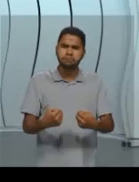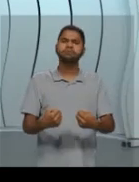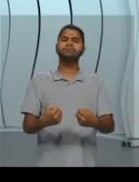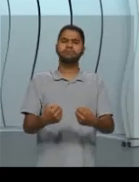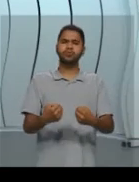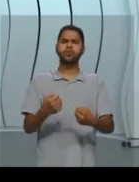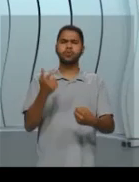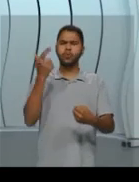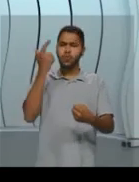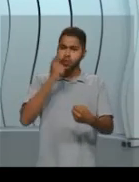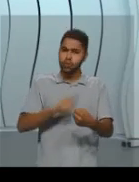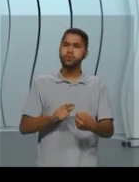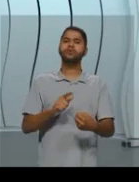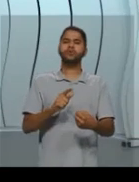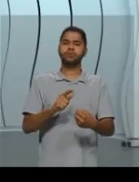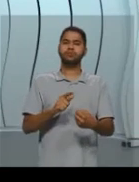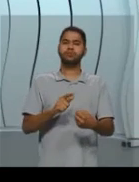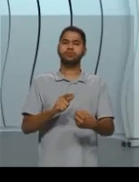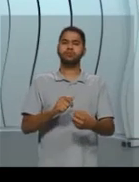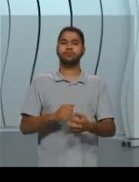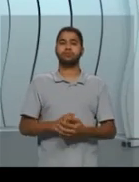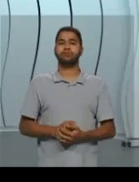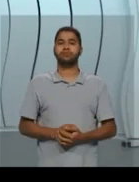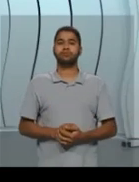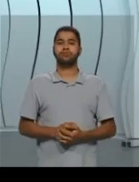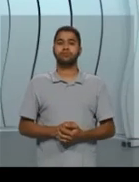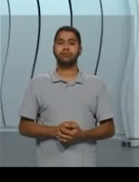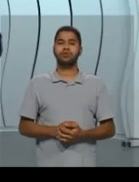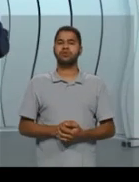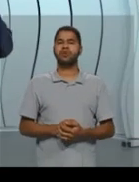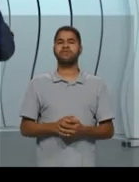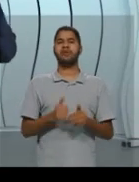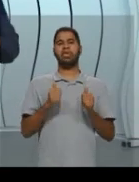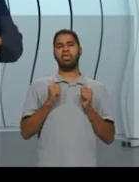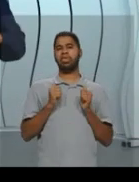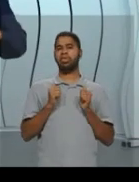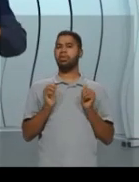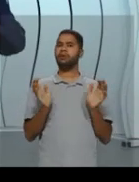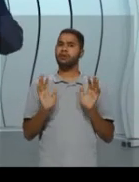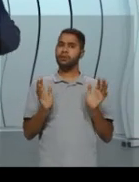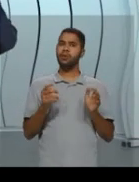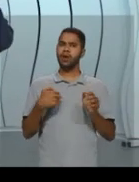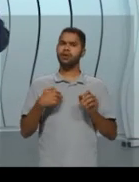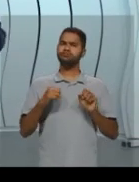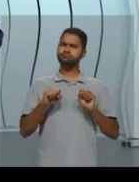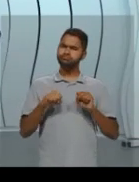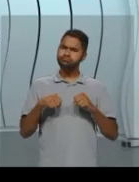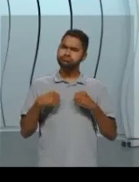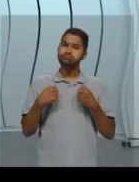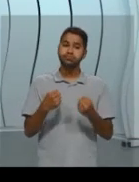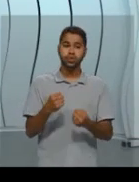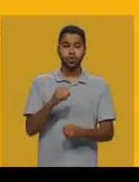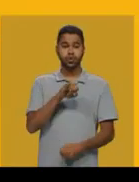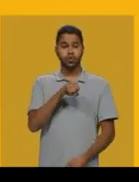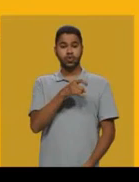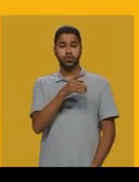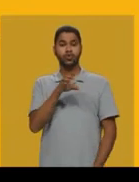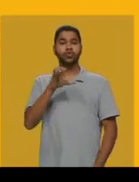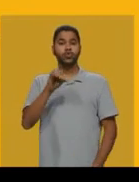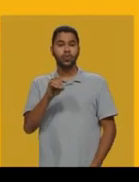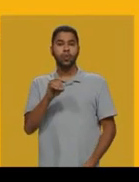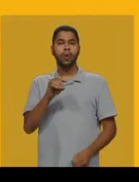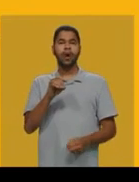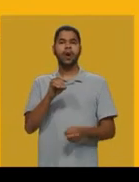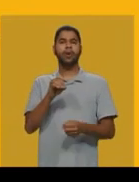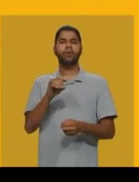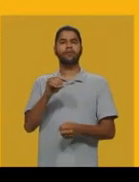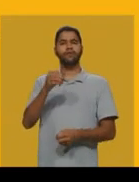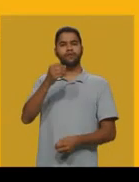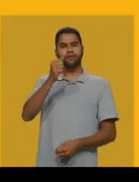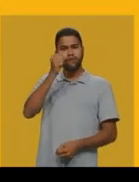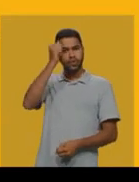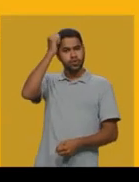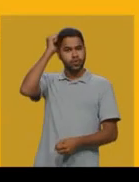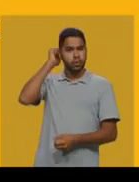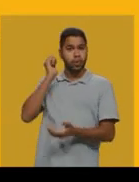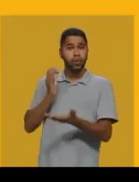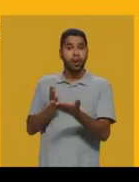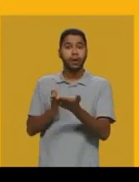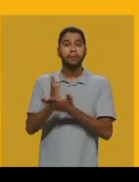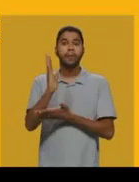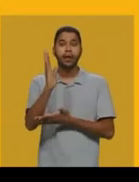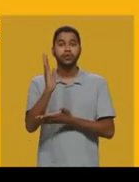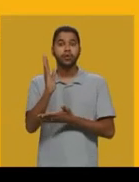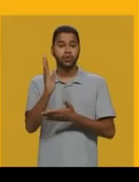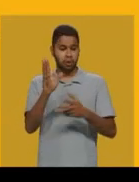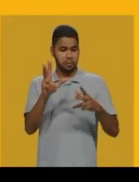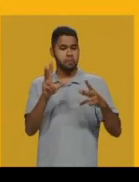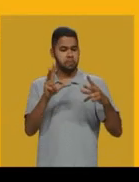porque ele fez por onde? Não é isso? Então, fala assim, nossa, João passou no vestibular. Foi merecido, quer